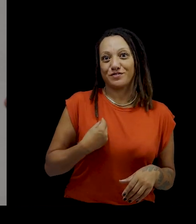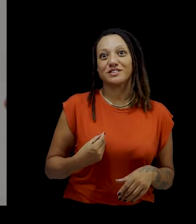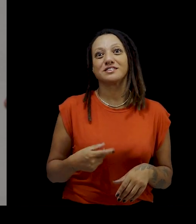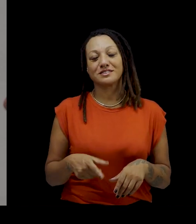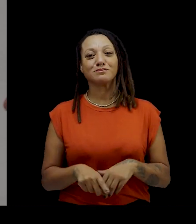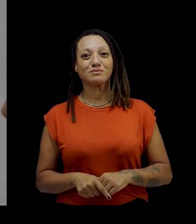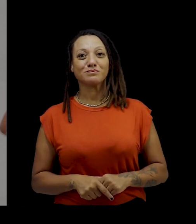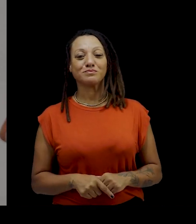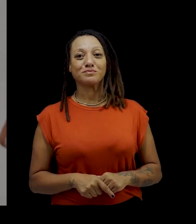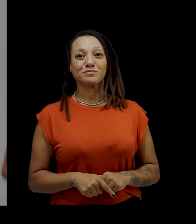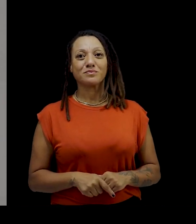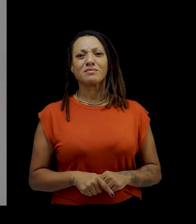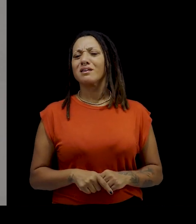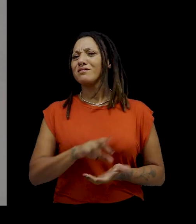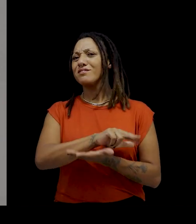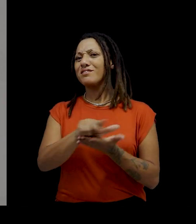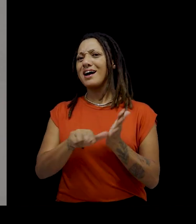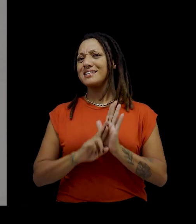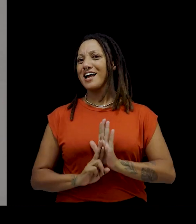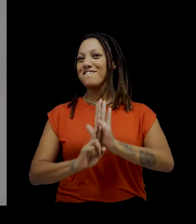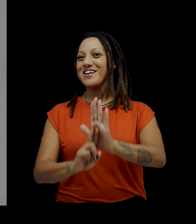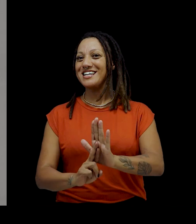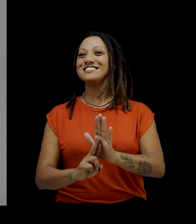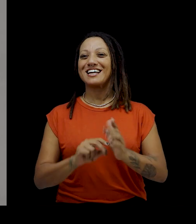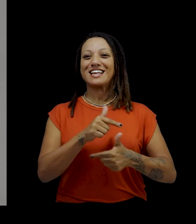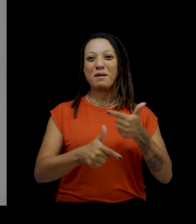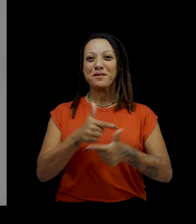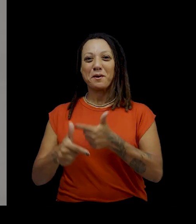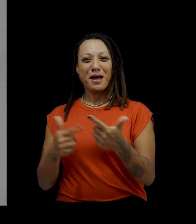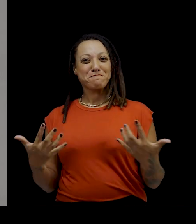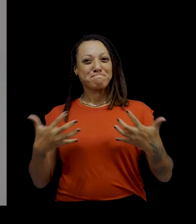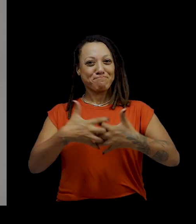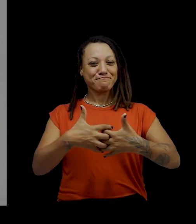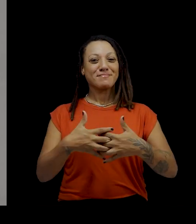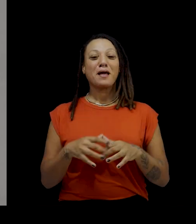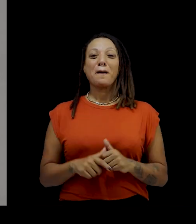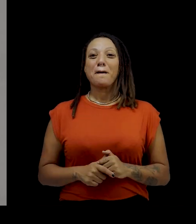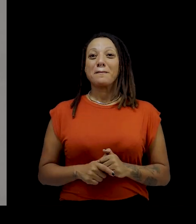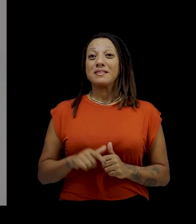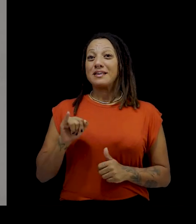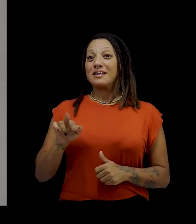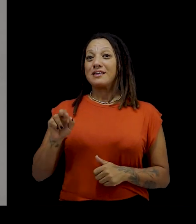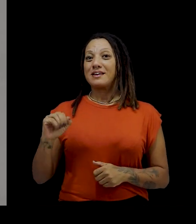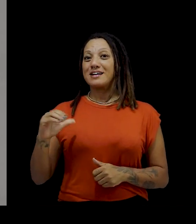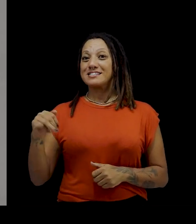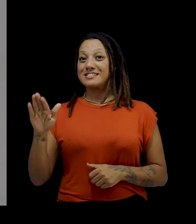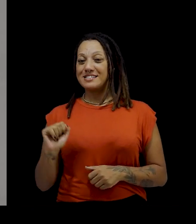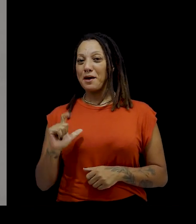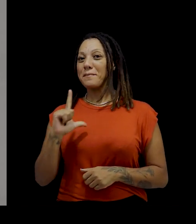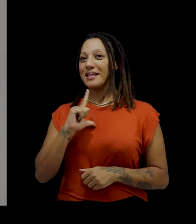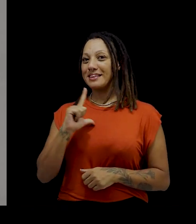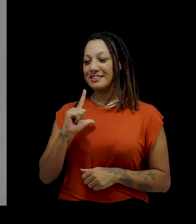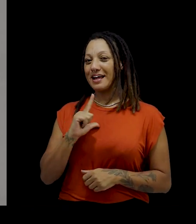Uhum. Tem muitas referências, né, que os trabalhos articulam, assim, mas eu acho que se o Iracema tem